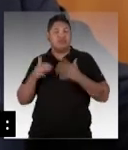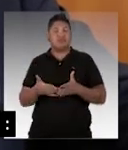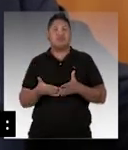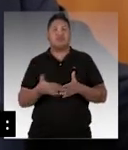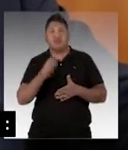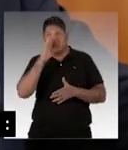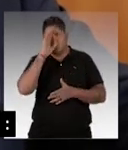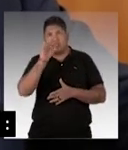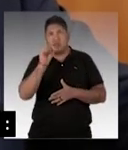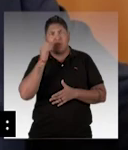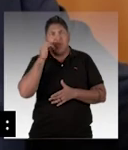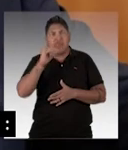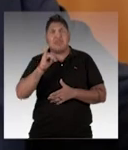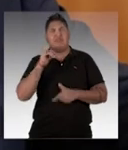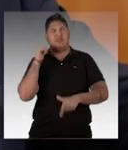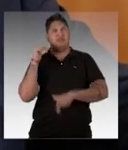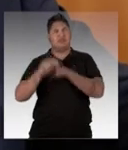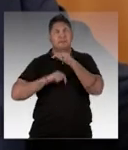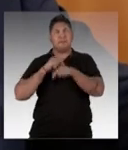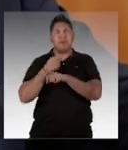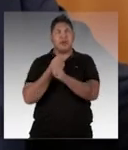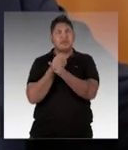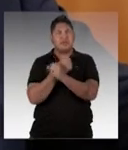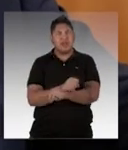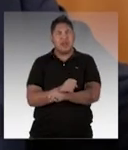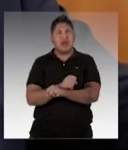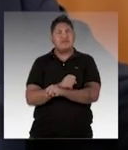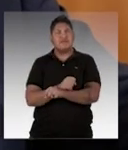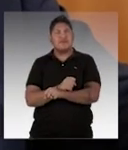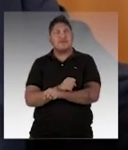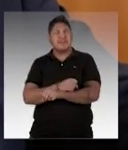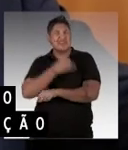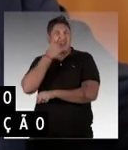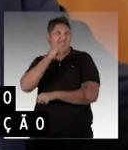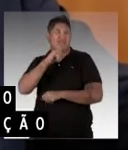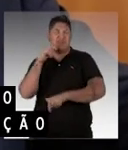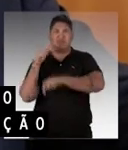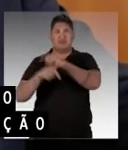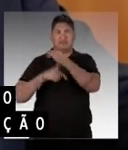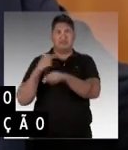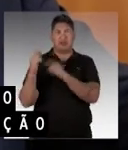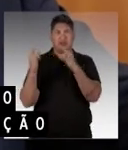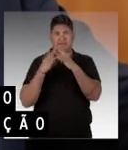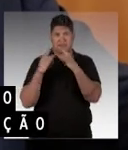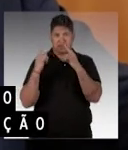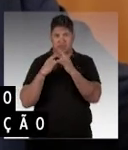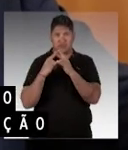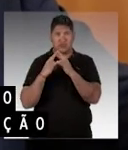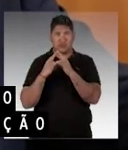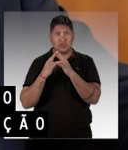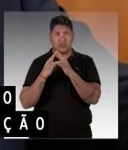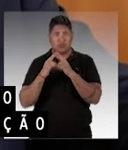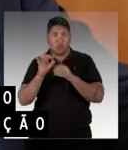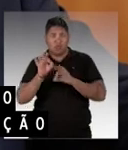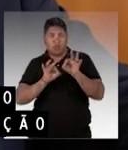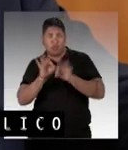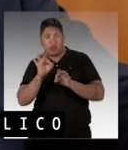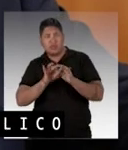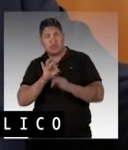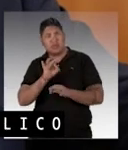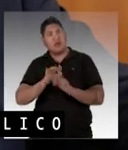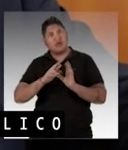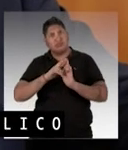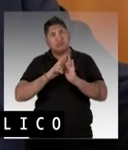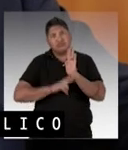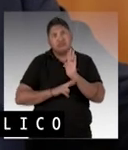atuação prioritária. Combate à chaga do trabalho escravo, combate ao trabalho infantil, regularização das condições de